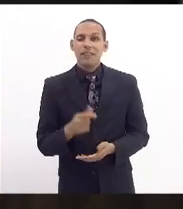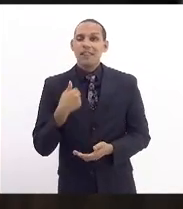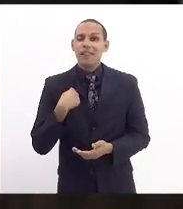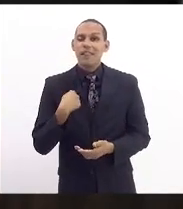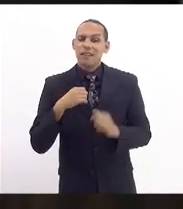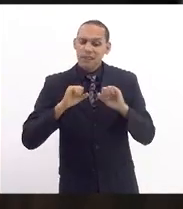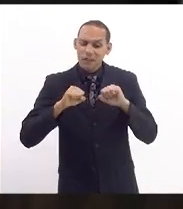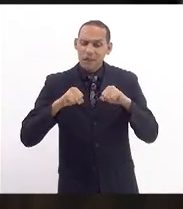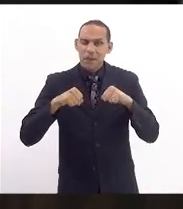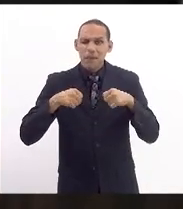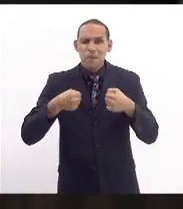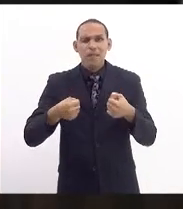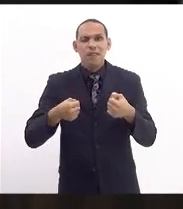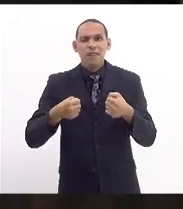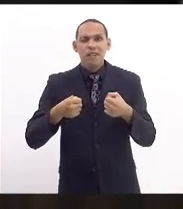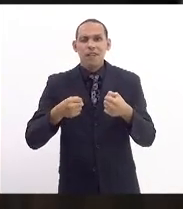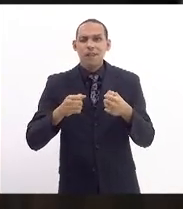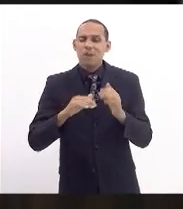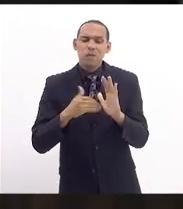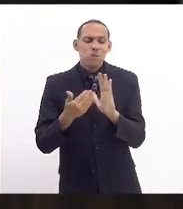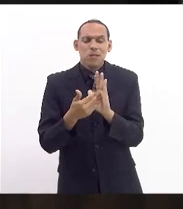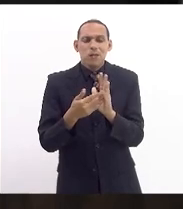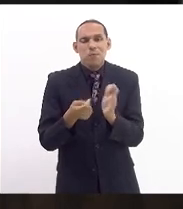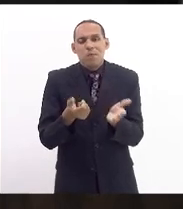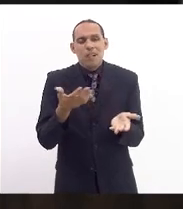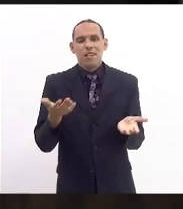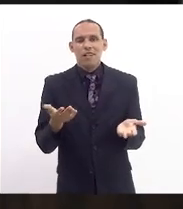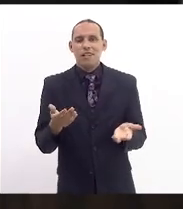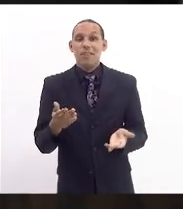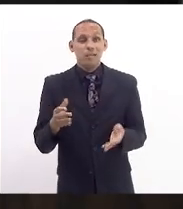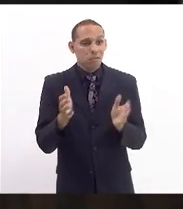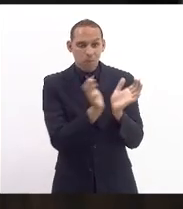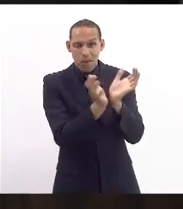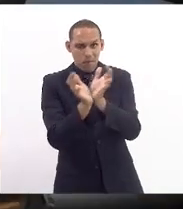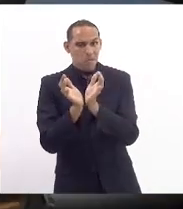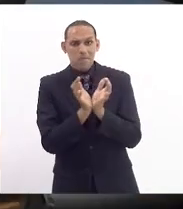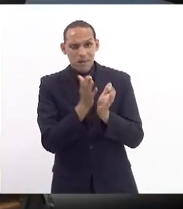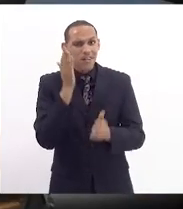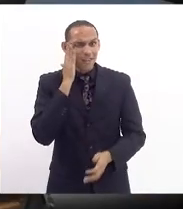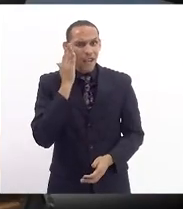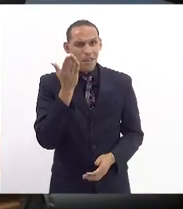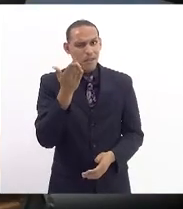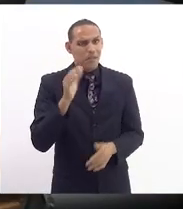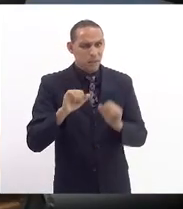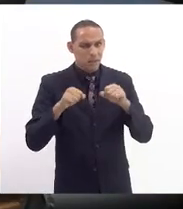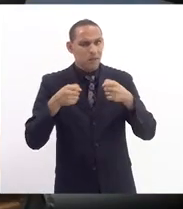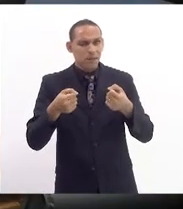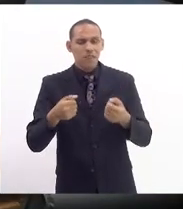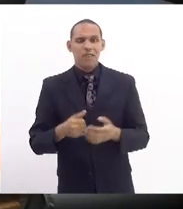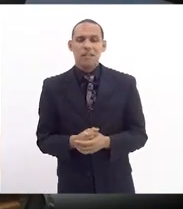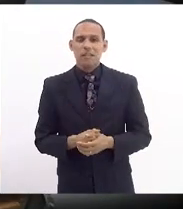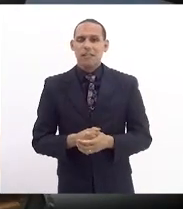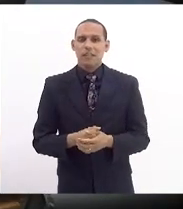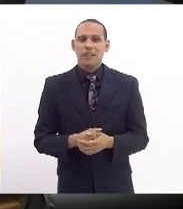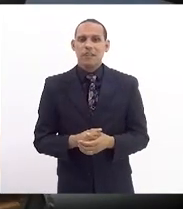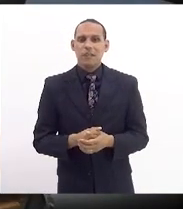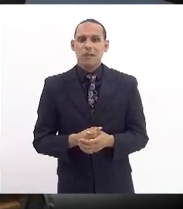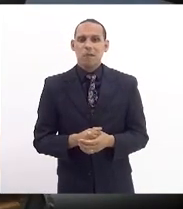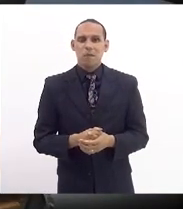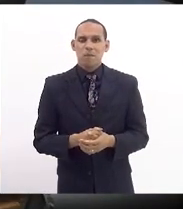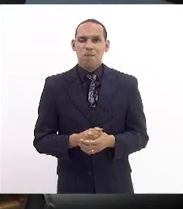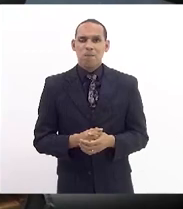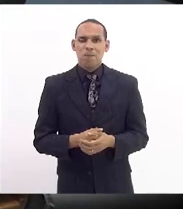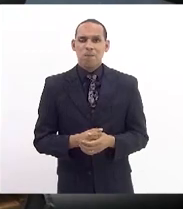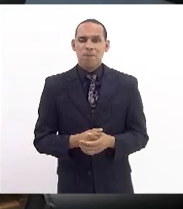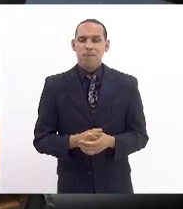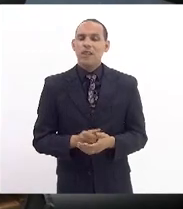fiz quase tudo sabem que vossa excelência eu eles